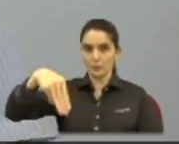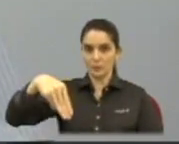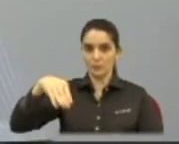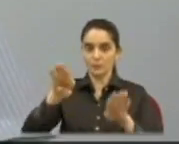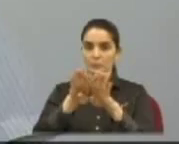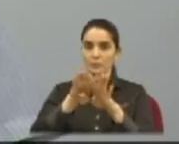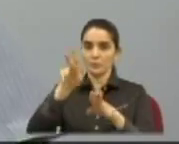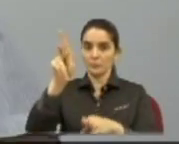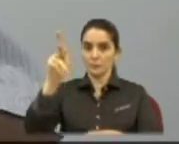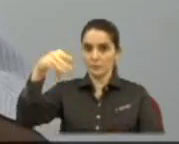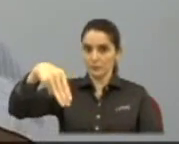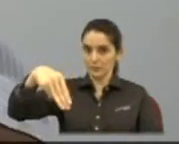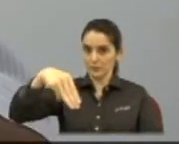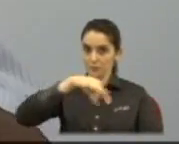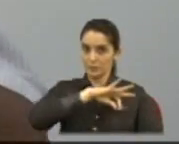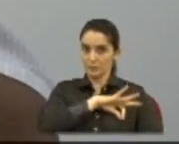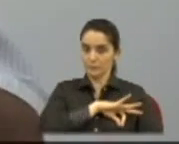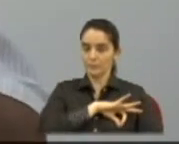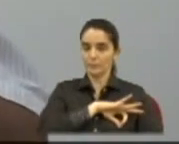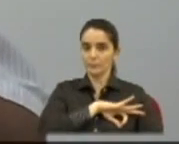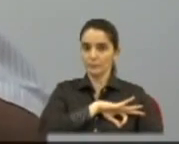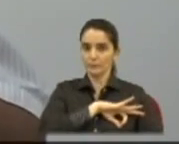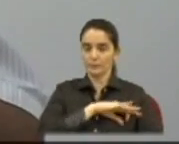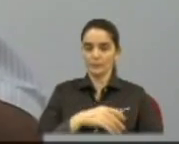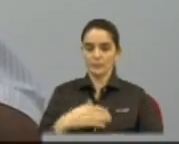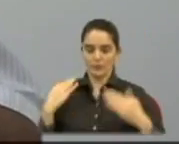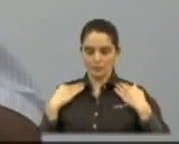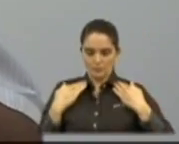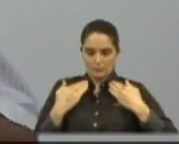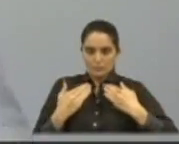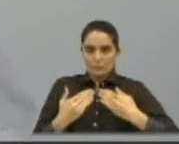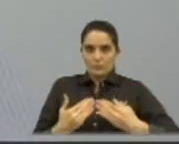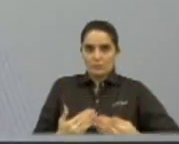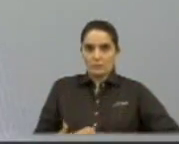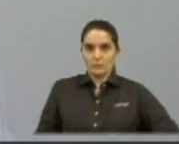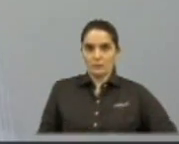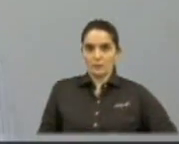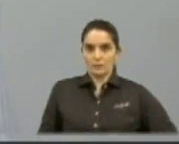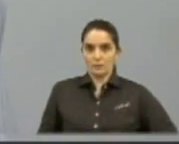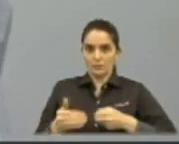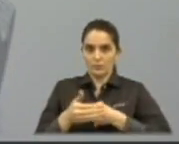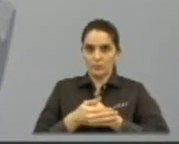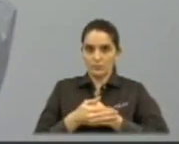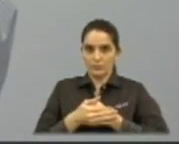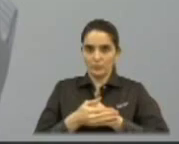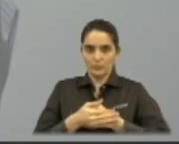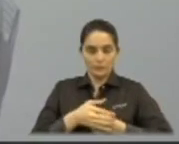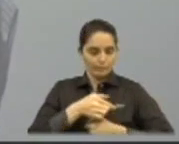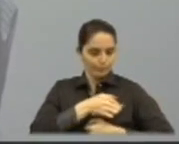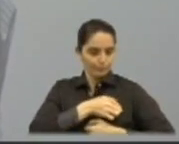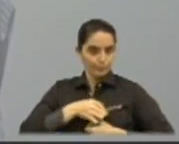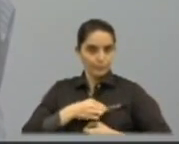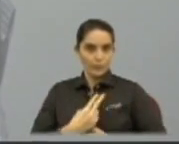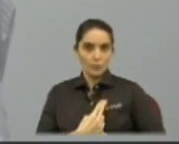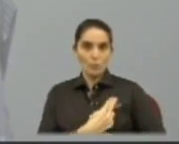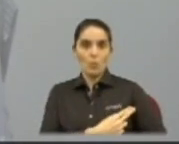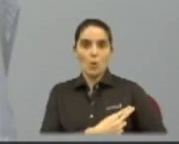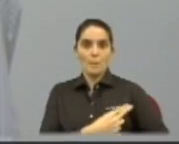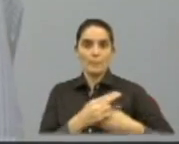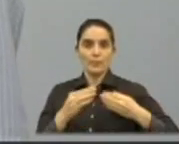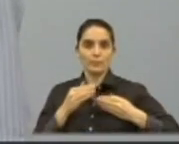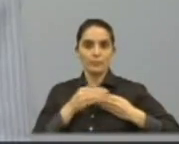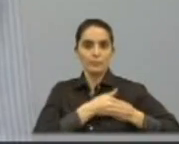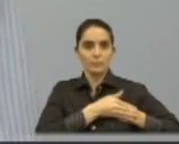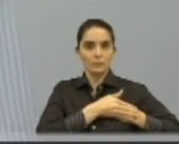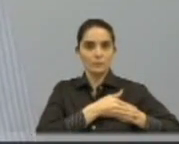militar, ao eles colocarem o colete de proteção, eles colocam exatamente em cima do nome